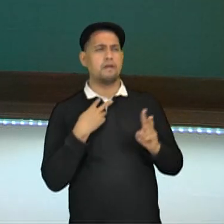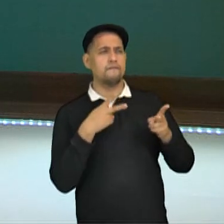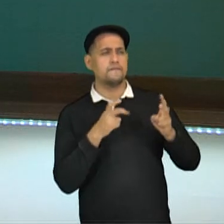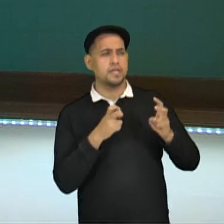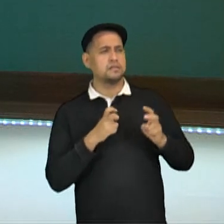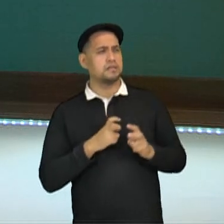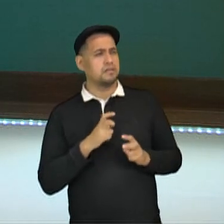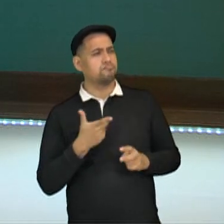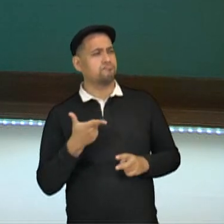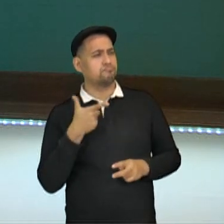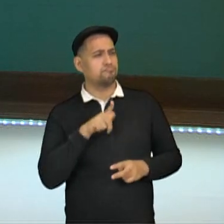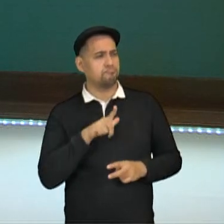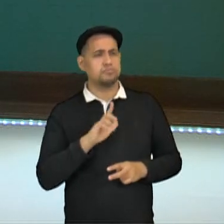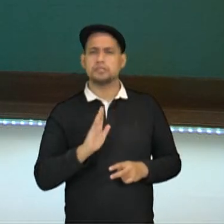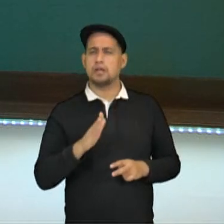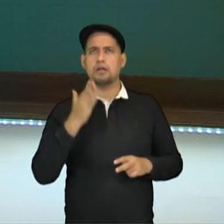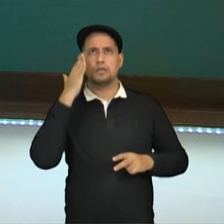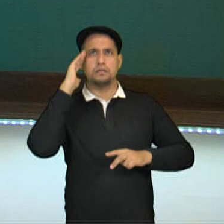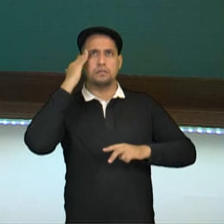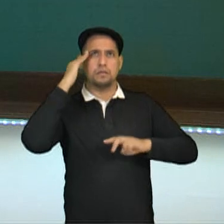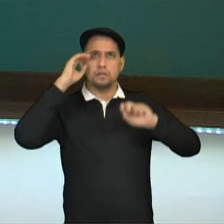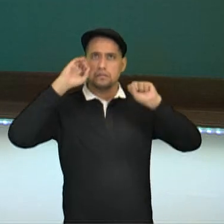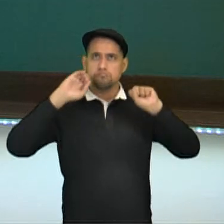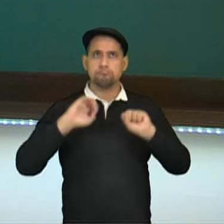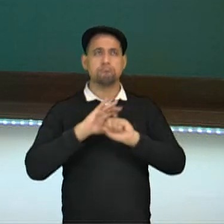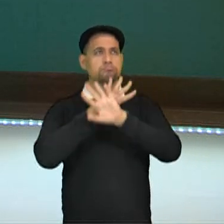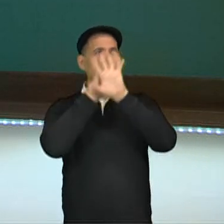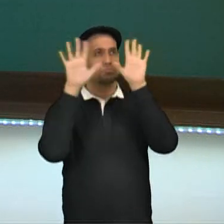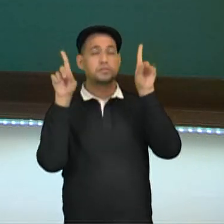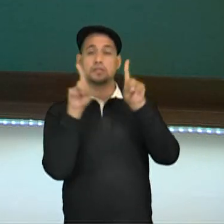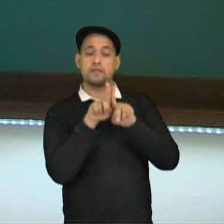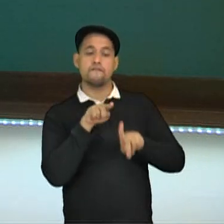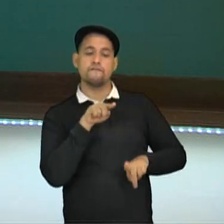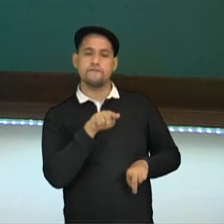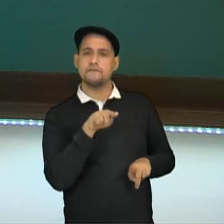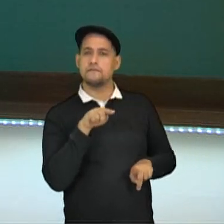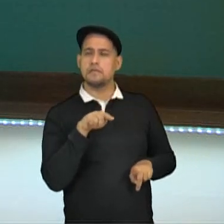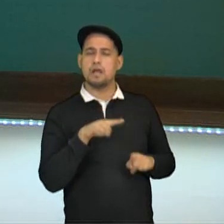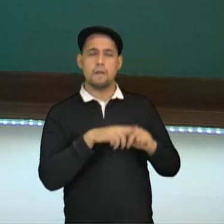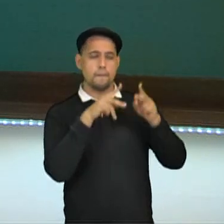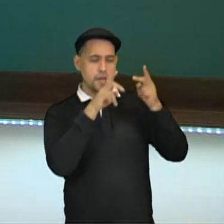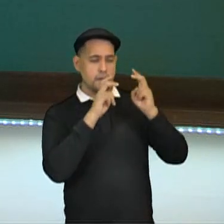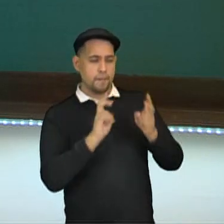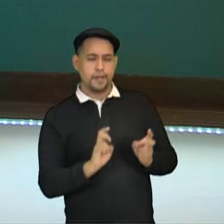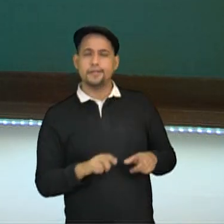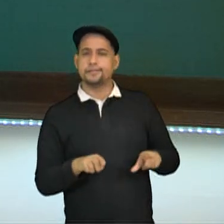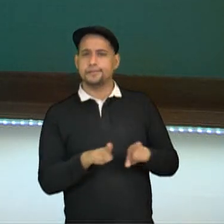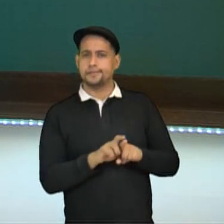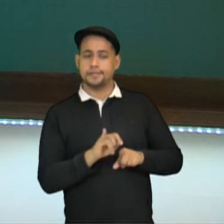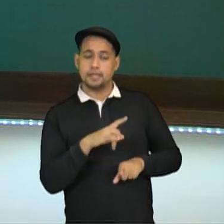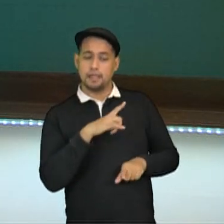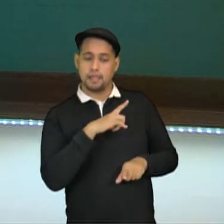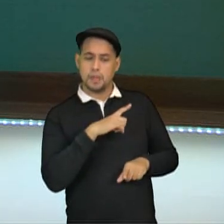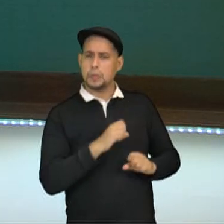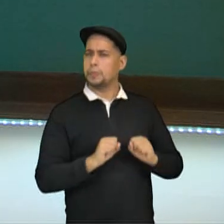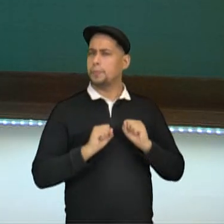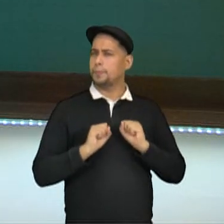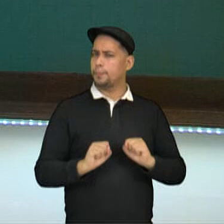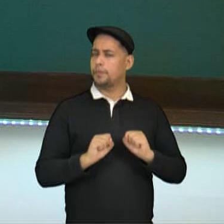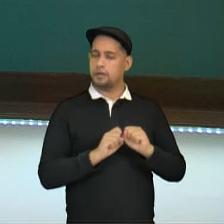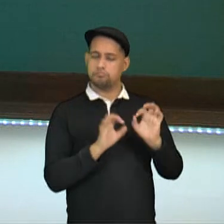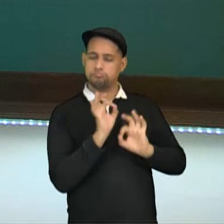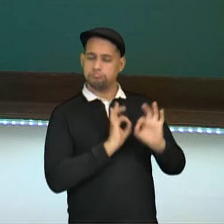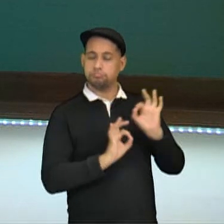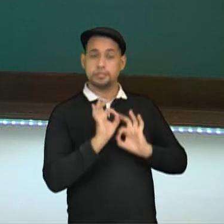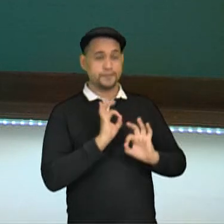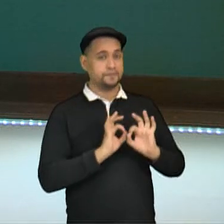realmente a gente conseguiu entender e multiplicar essas matrizes, verificando também se ela é possível de